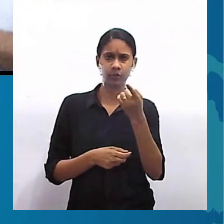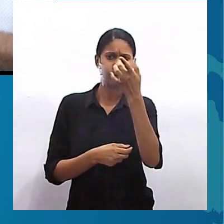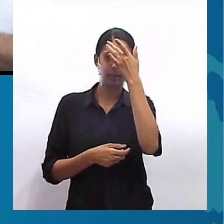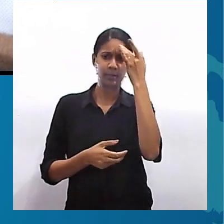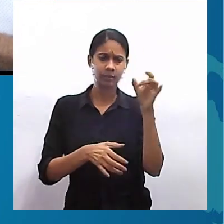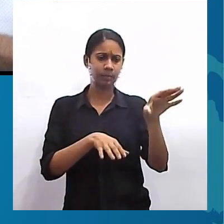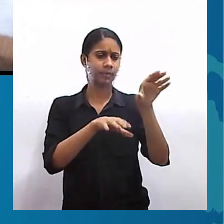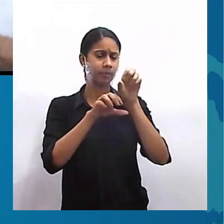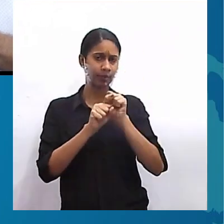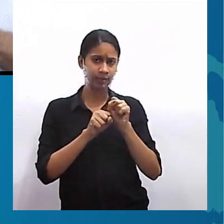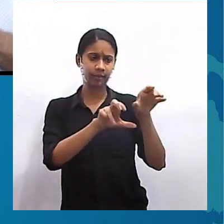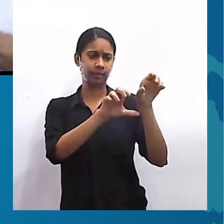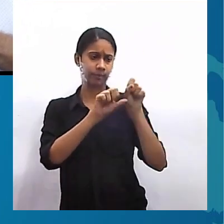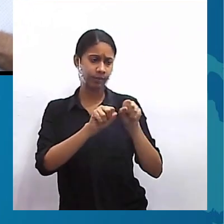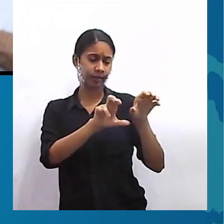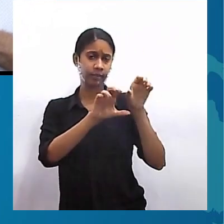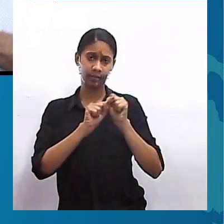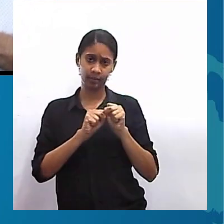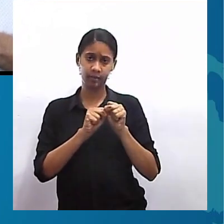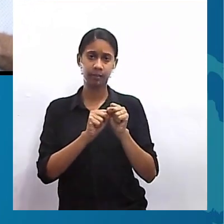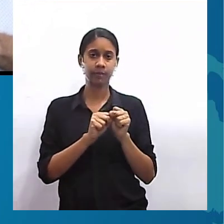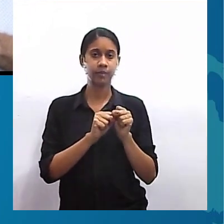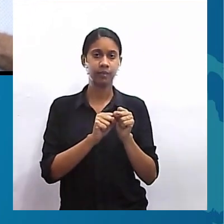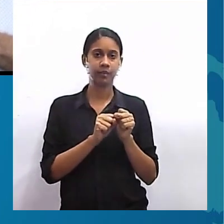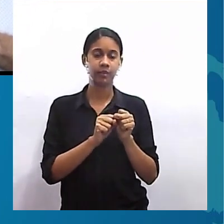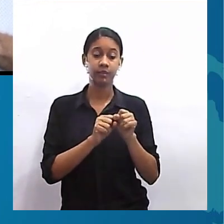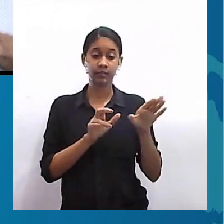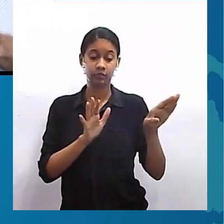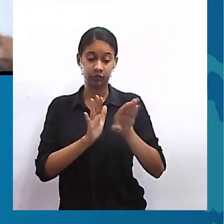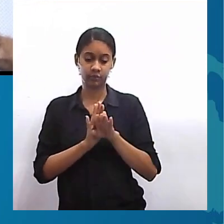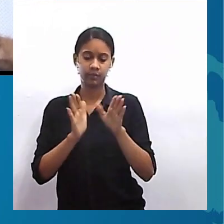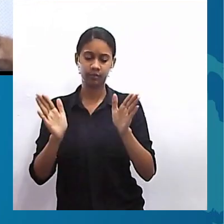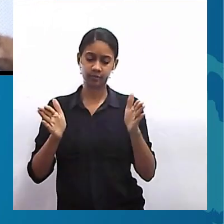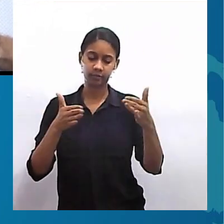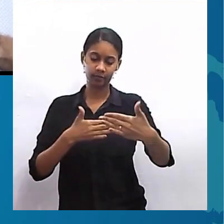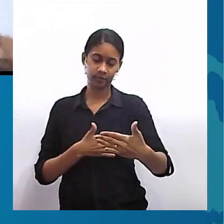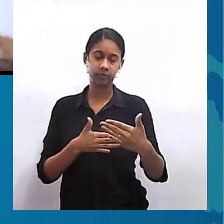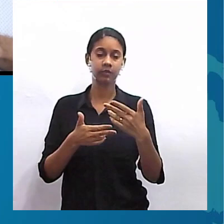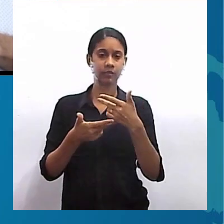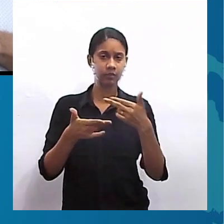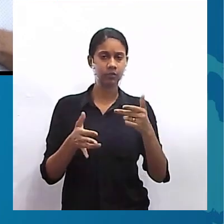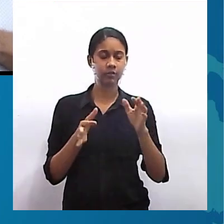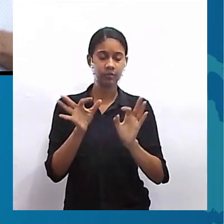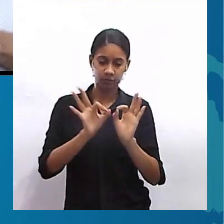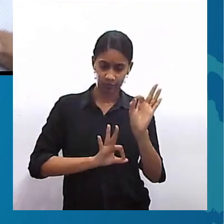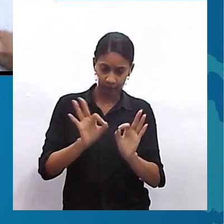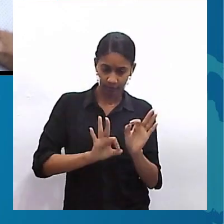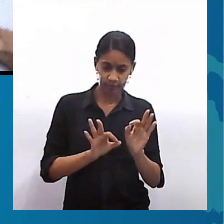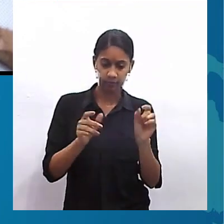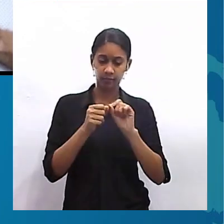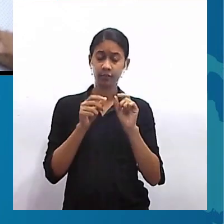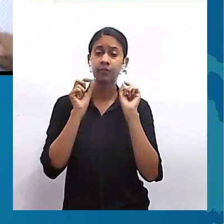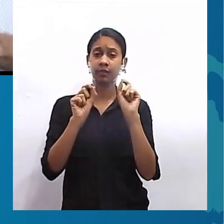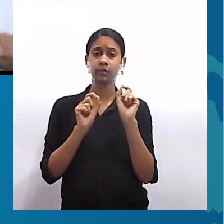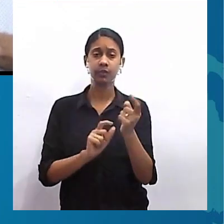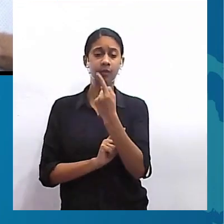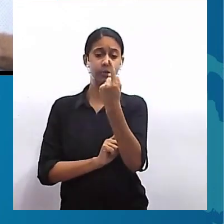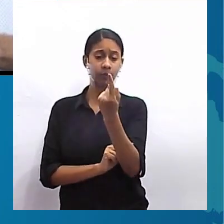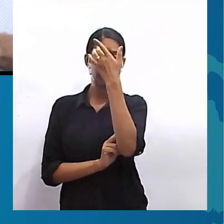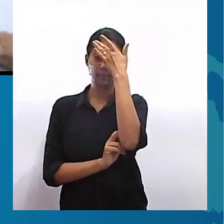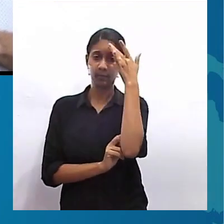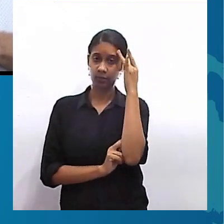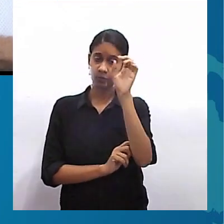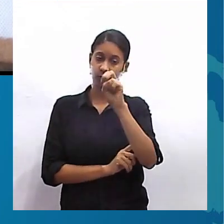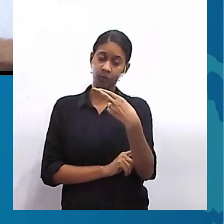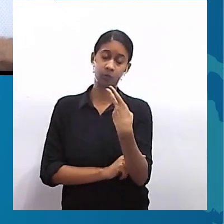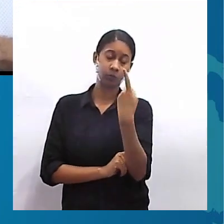carga consolidada, né, já separada, já todo feito processo logístico, o que é que ele vai fazer? Ele disponibiliza uma pessoa ou uma equipe para